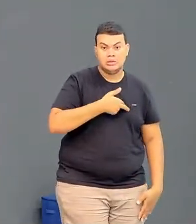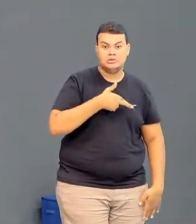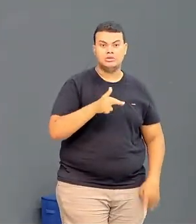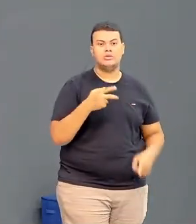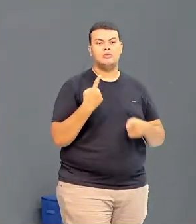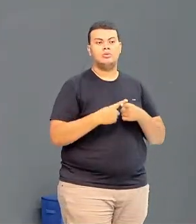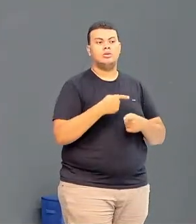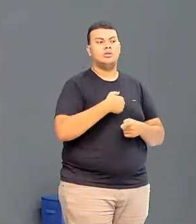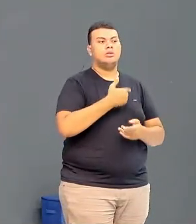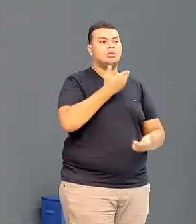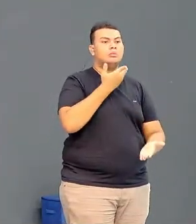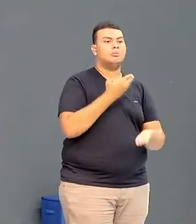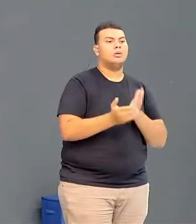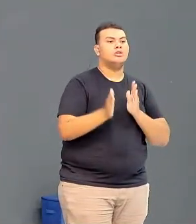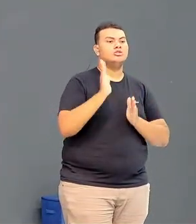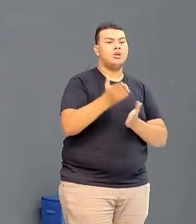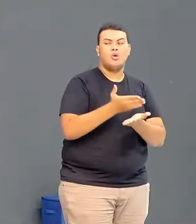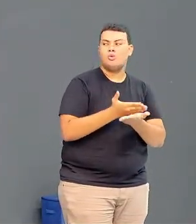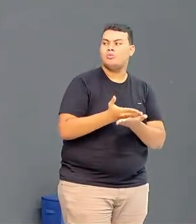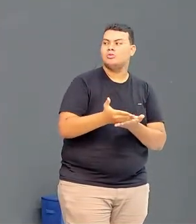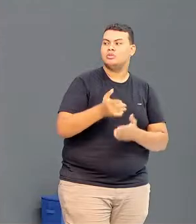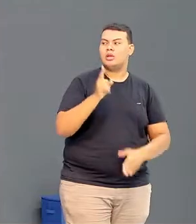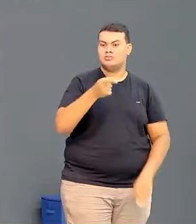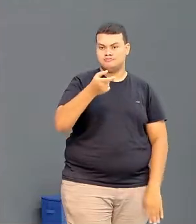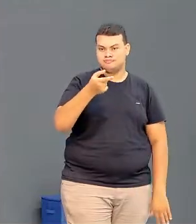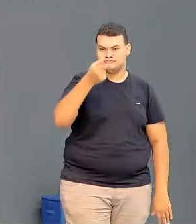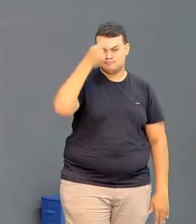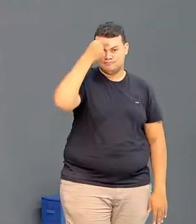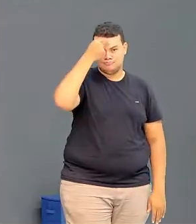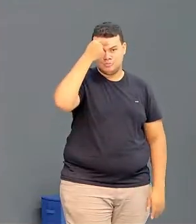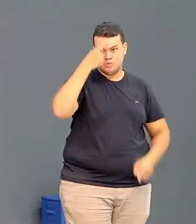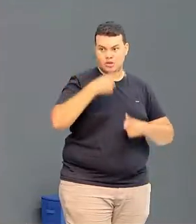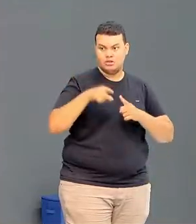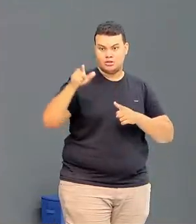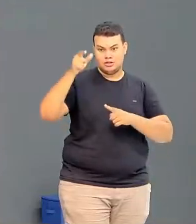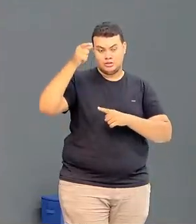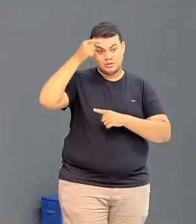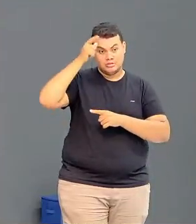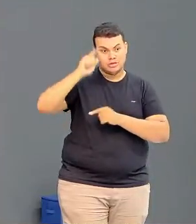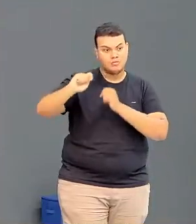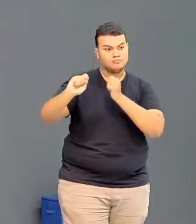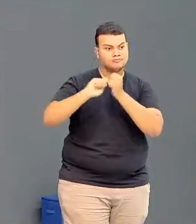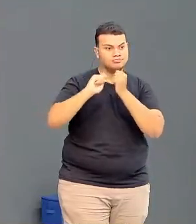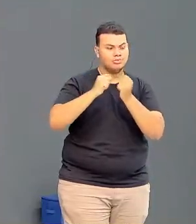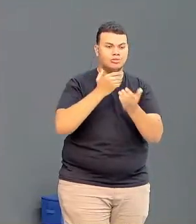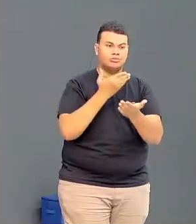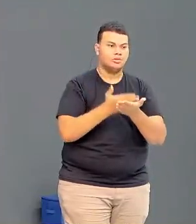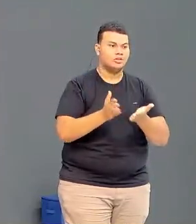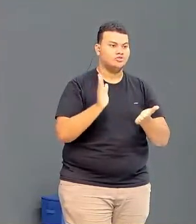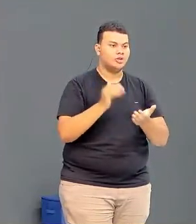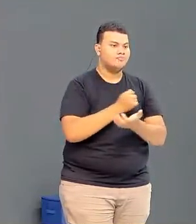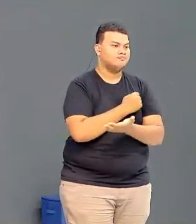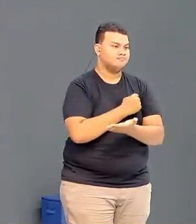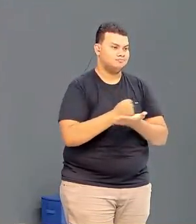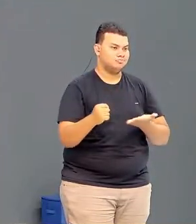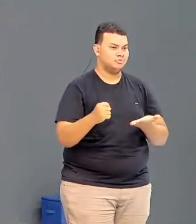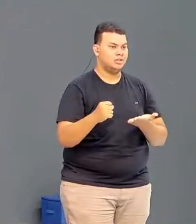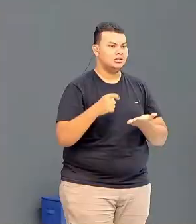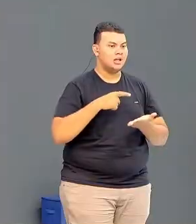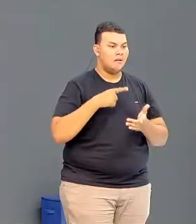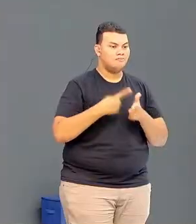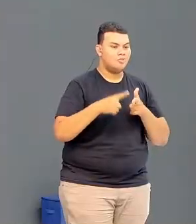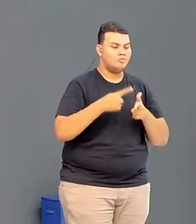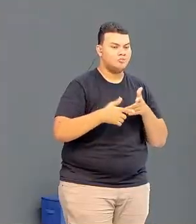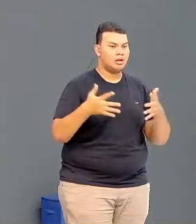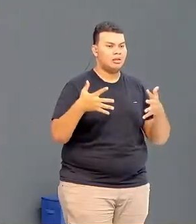Porque a sua derrota está começando aqui, ó, na fortaleza que o inimigo criou na sua mente. Isso está atrapalhando seu